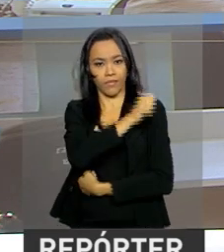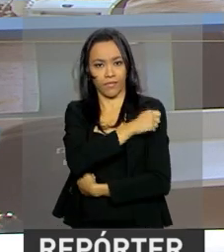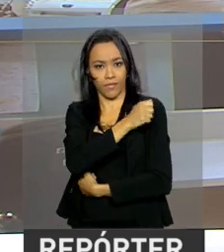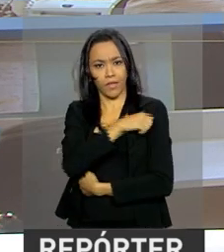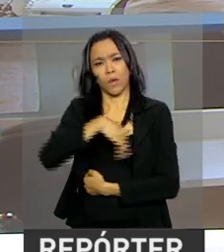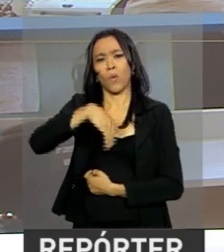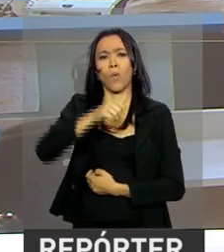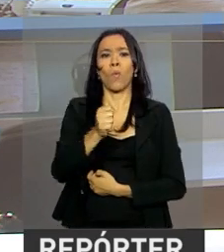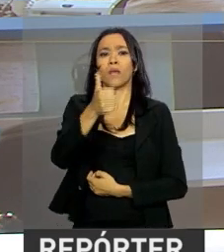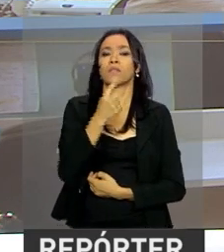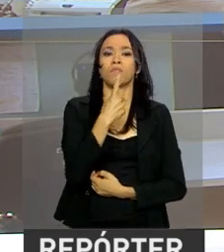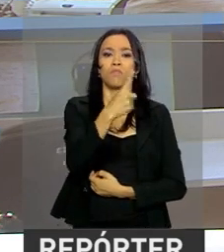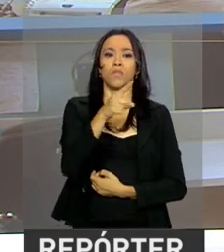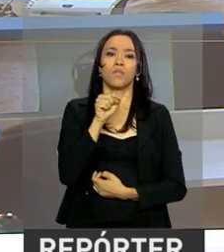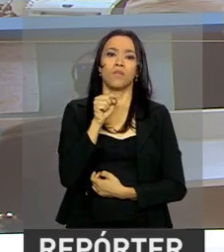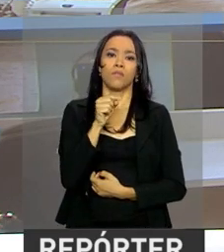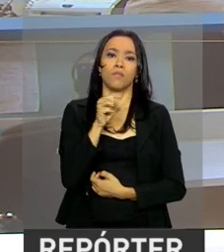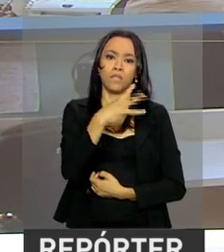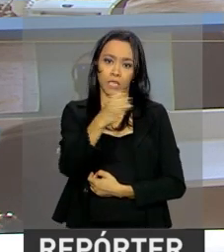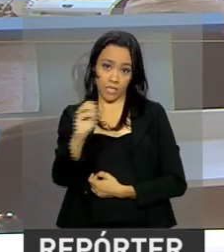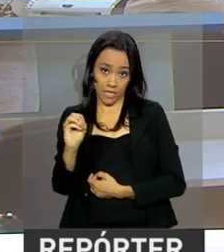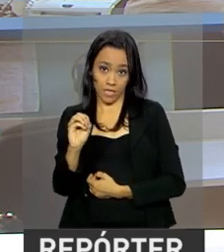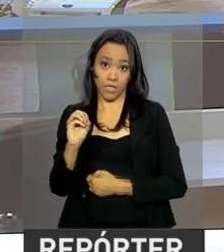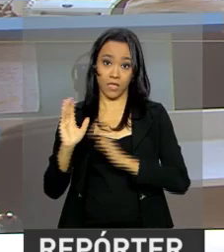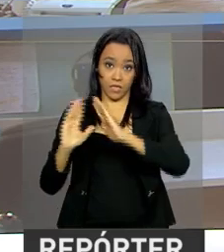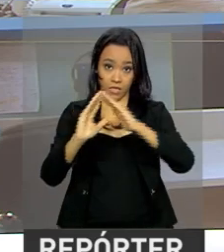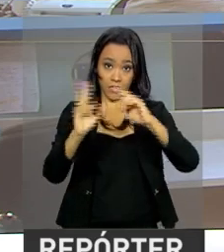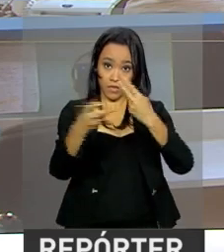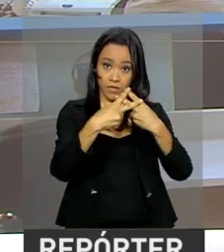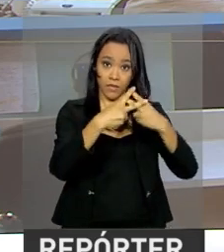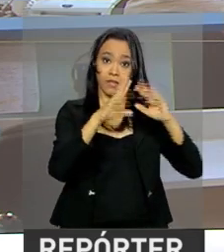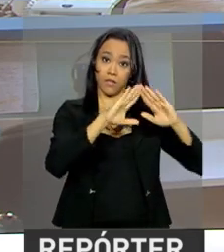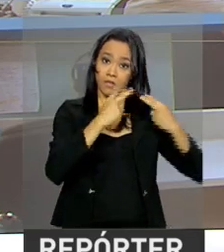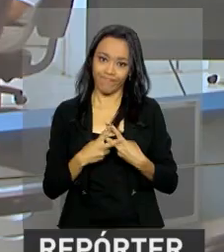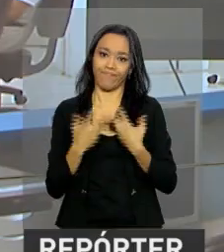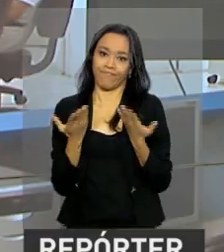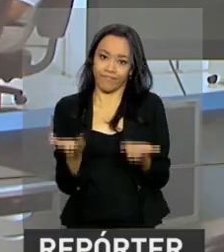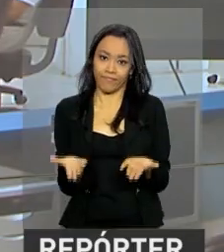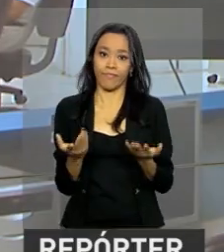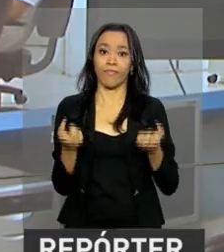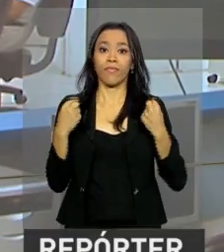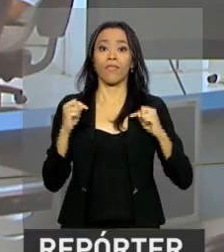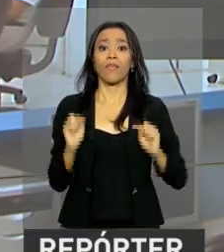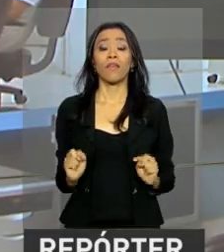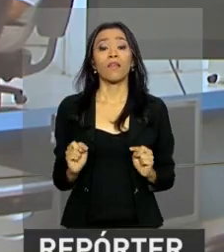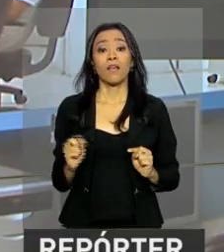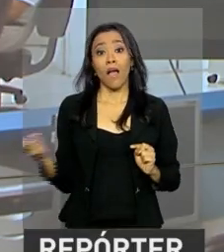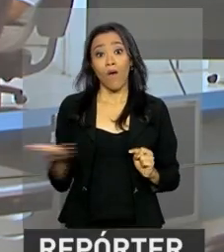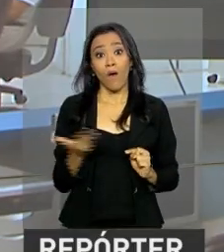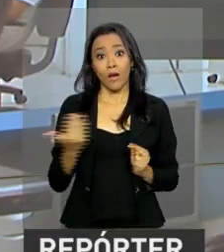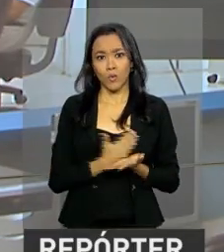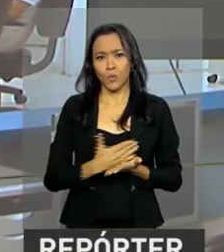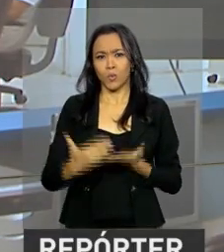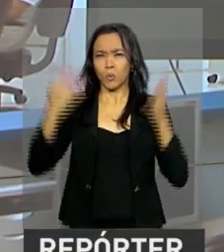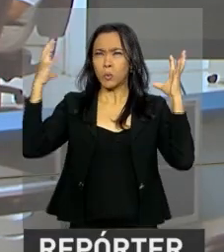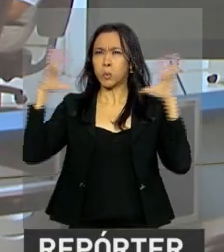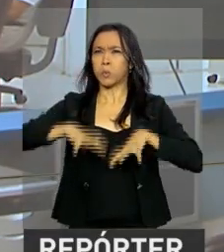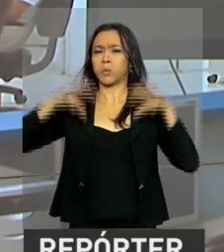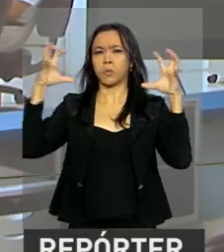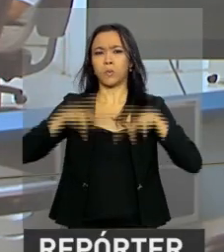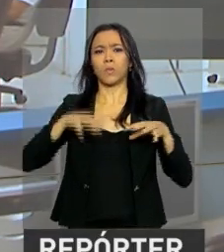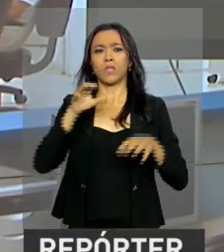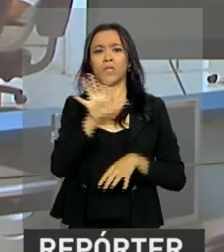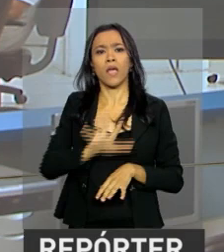1.300 unidades prisionais e socioeducativas. E com o início das chuvas na região sudeste,